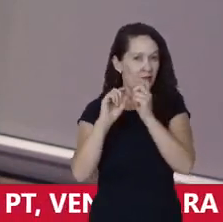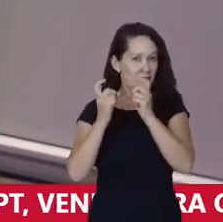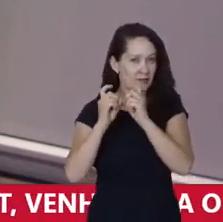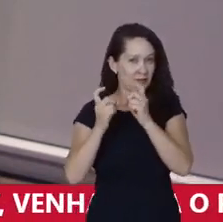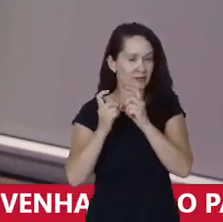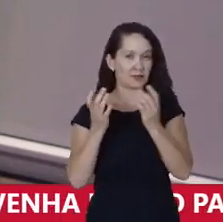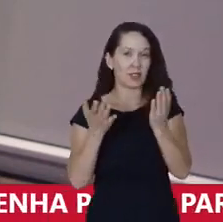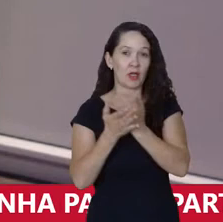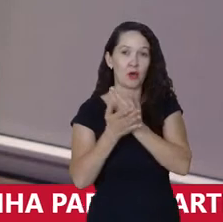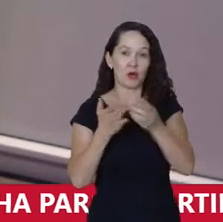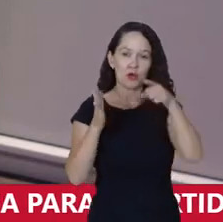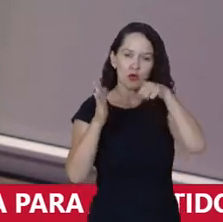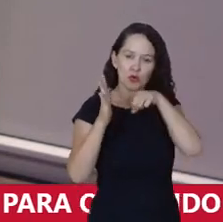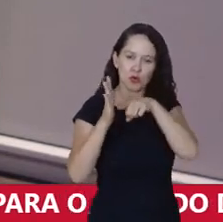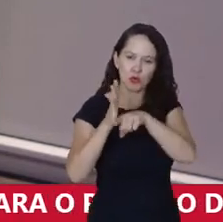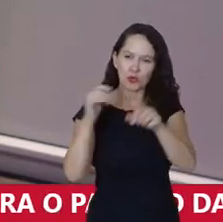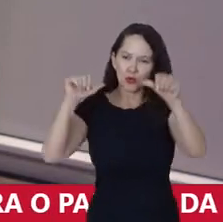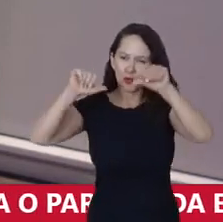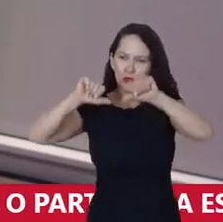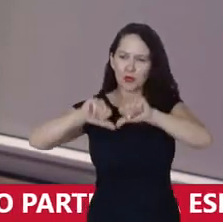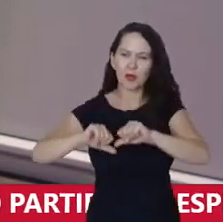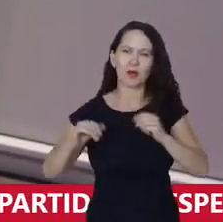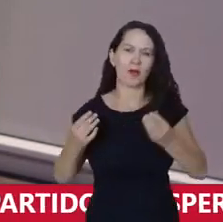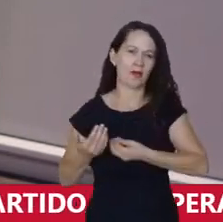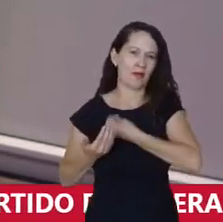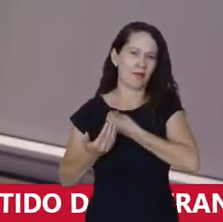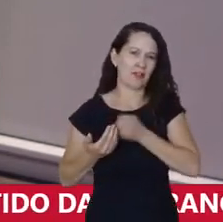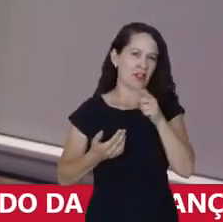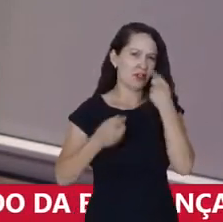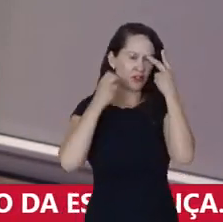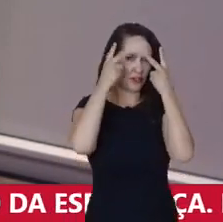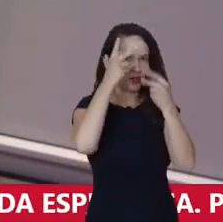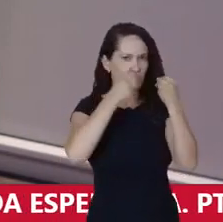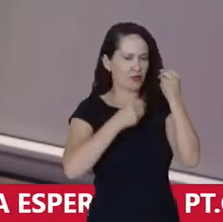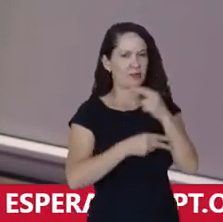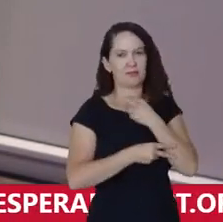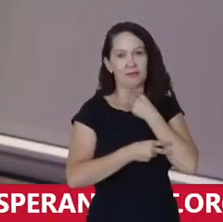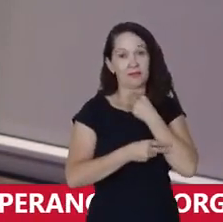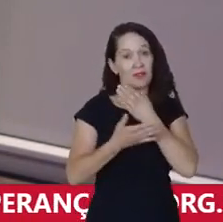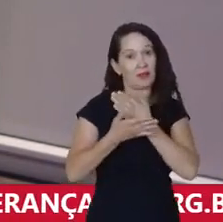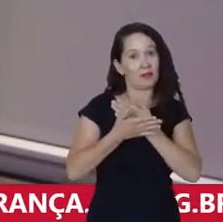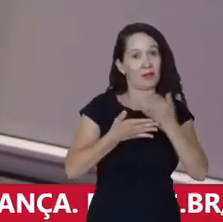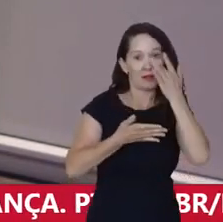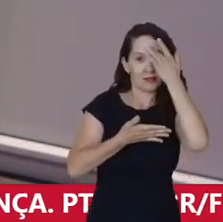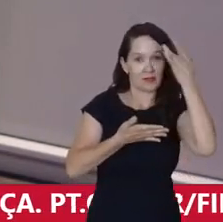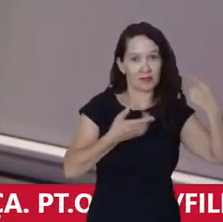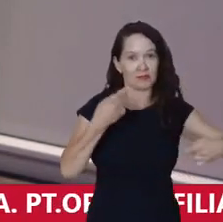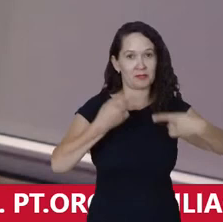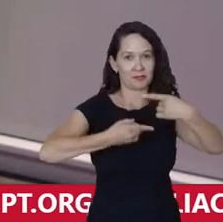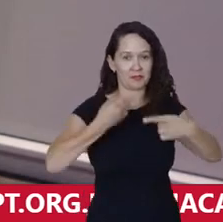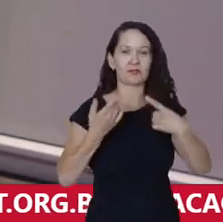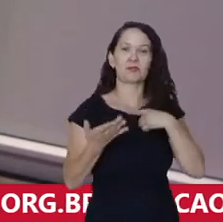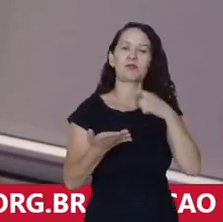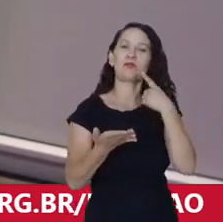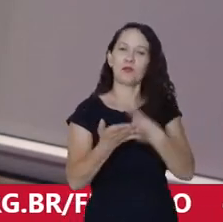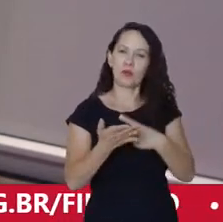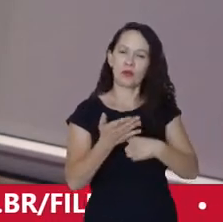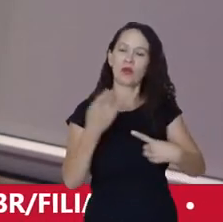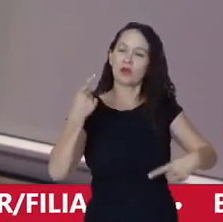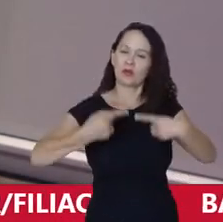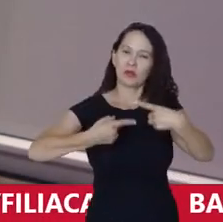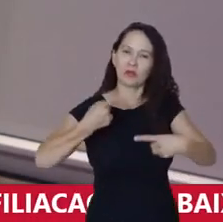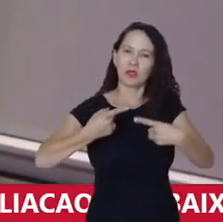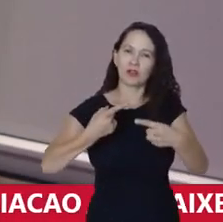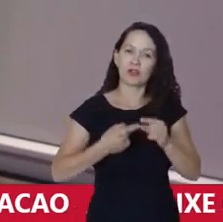pontos aprofunda, e, portanto, nós não podemos nos iludir com ele. Amanhã começa o debate. Nós temos um acordo para que esse debate